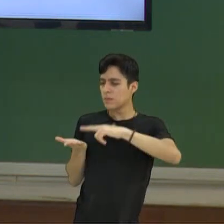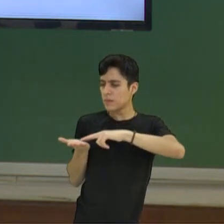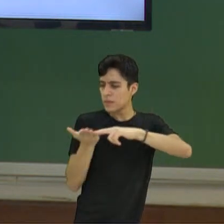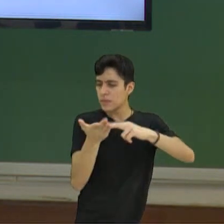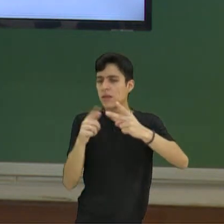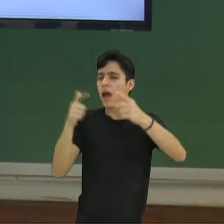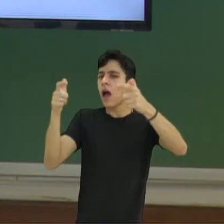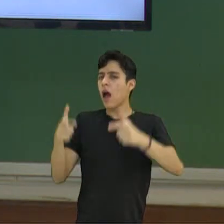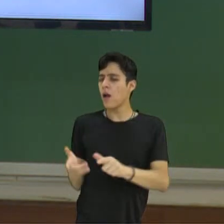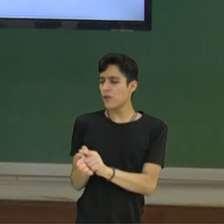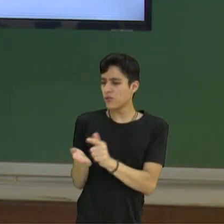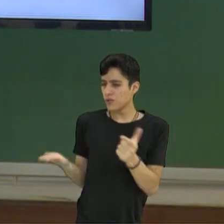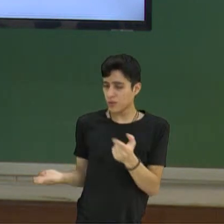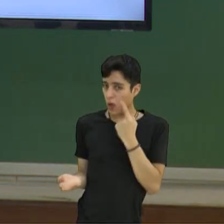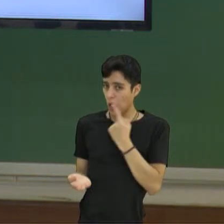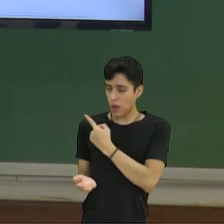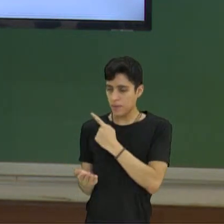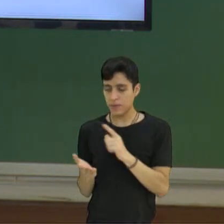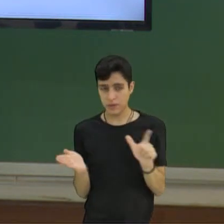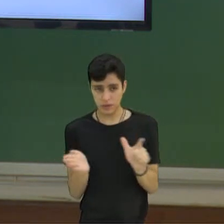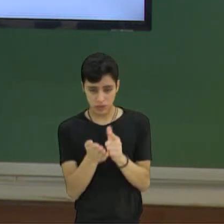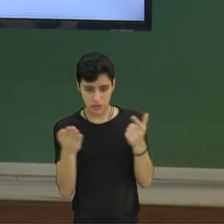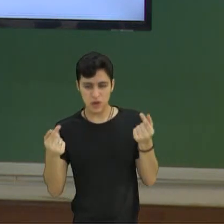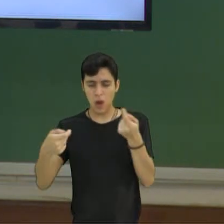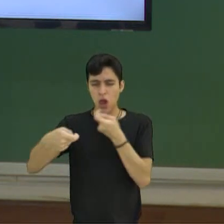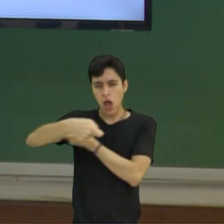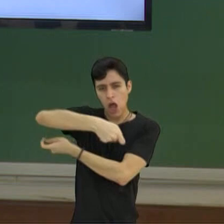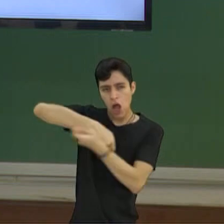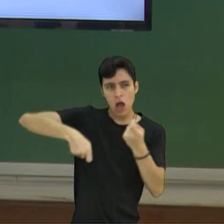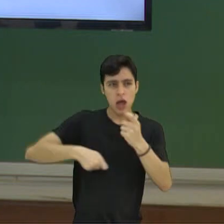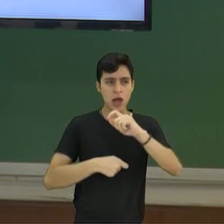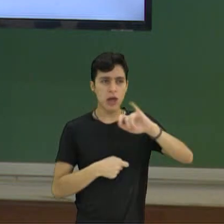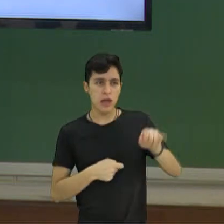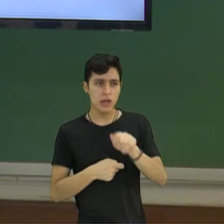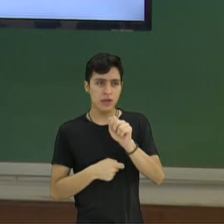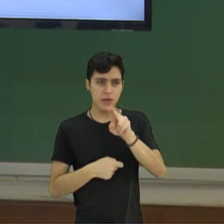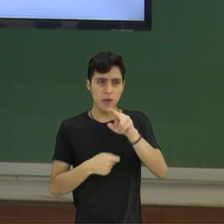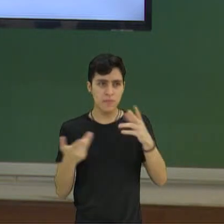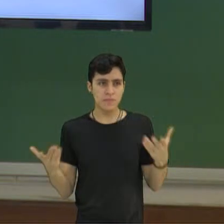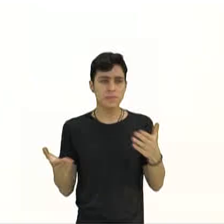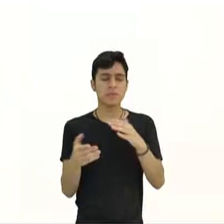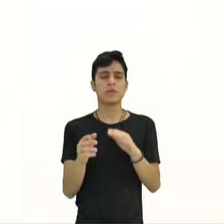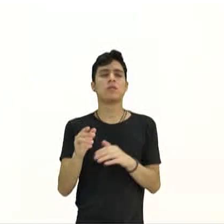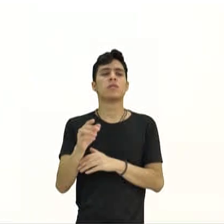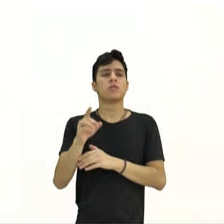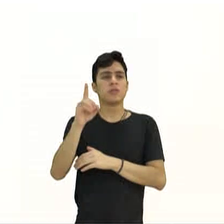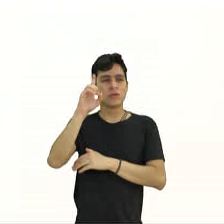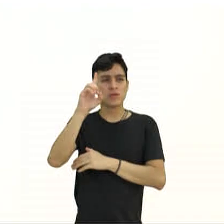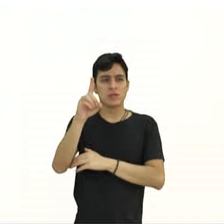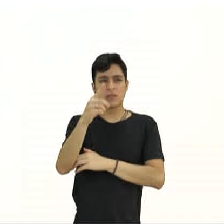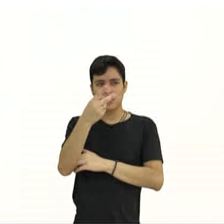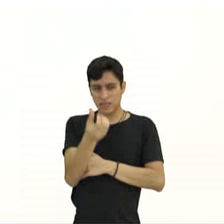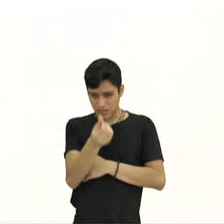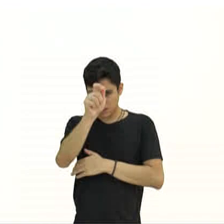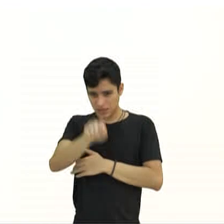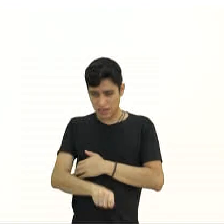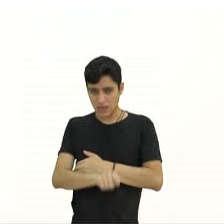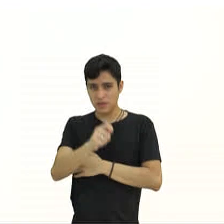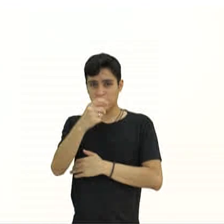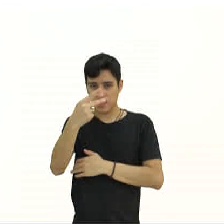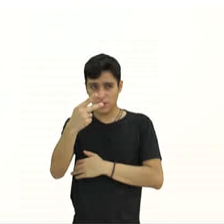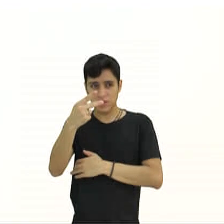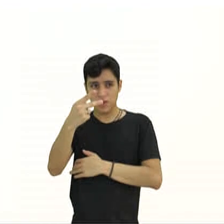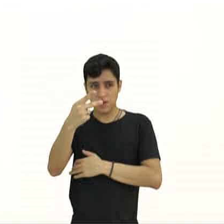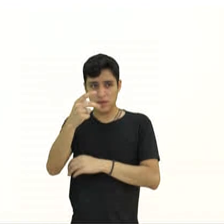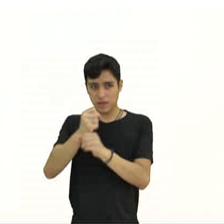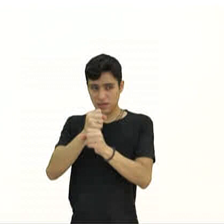foi colocada, né? É o Jornal Comércio do Jaú, no dia 6/2 de 2016, 6 de fevereiro